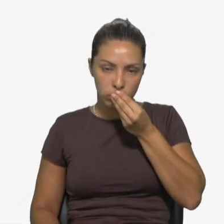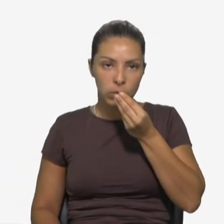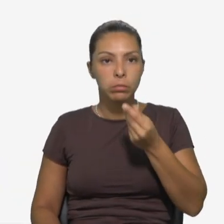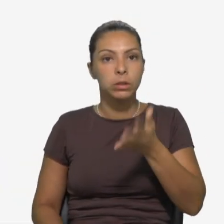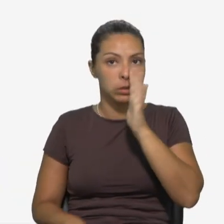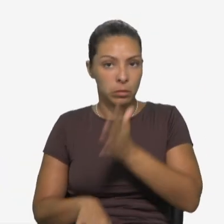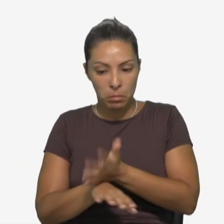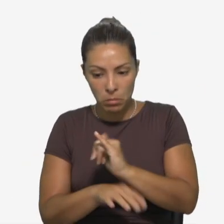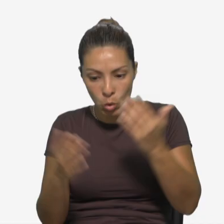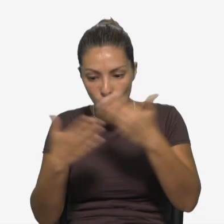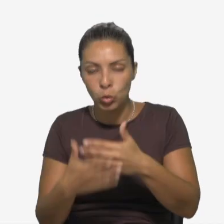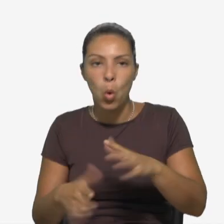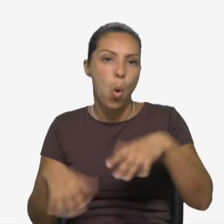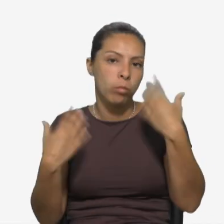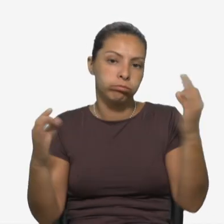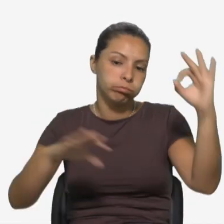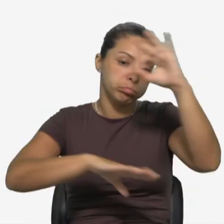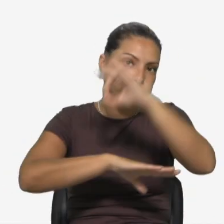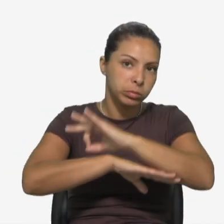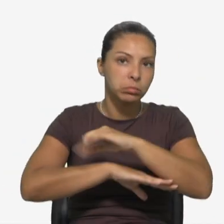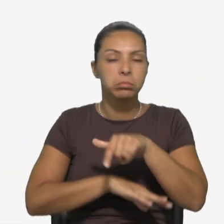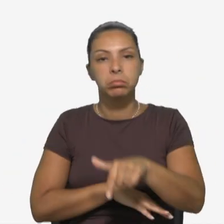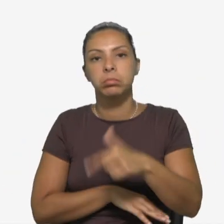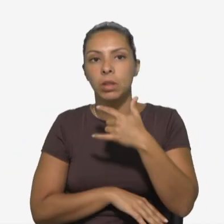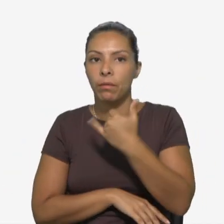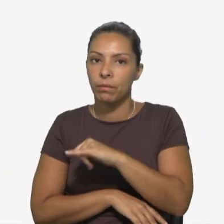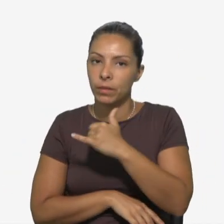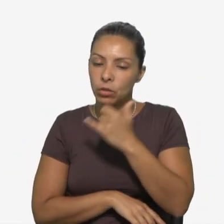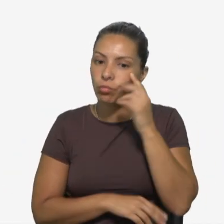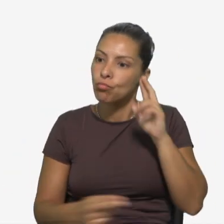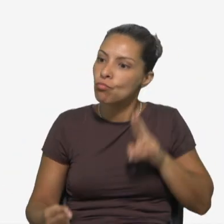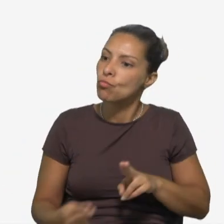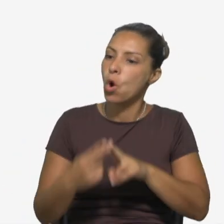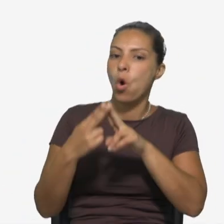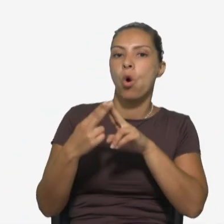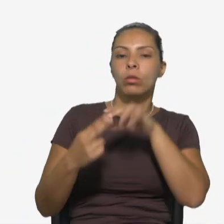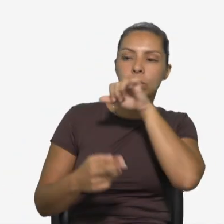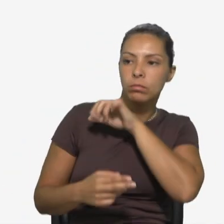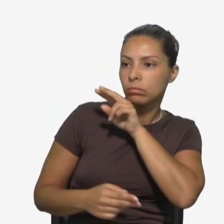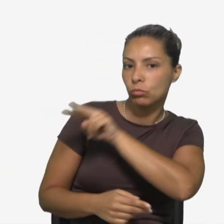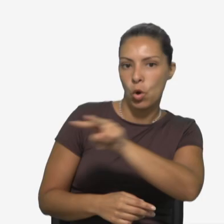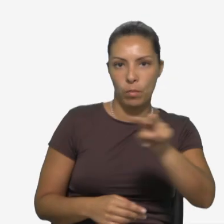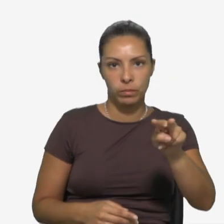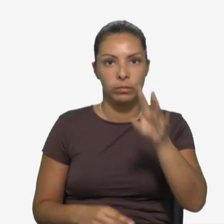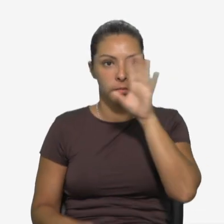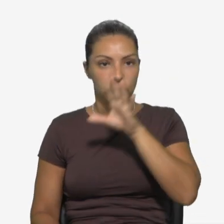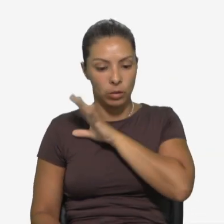meia-noite ou de madrugada, felizes serão se assim os encontrar. Compreendei isto: se o dono da